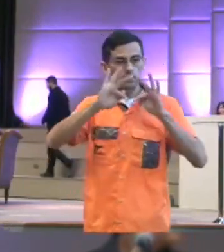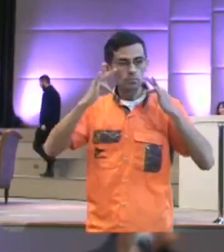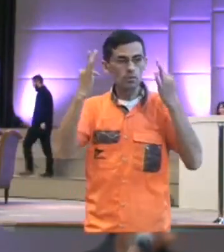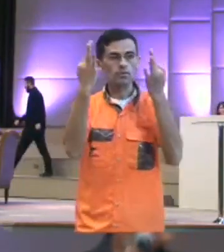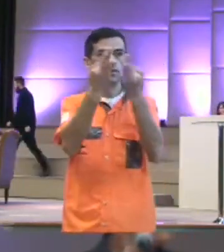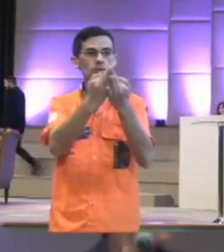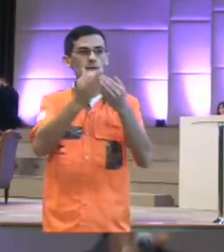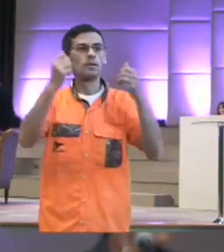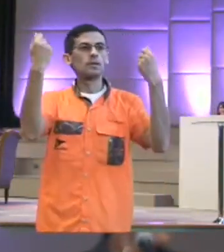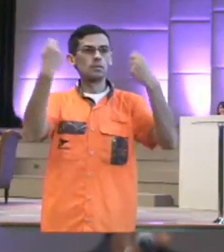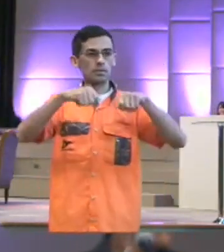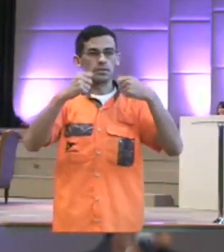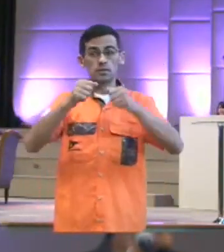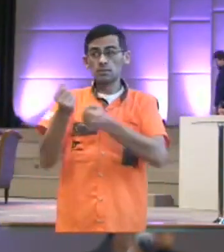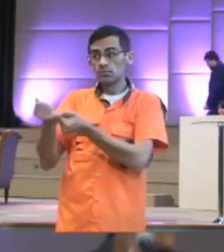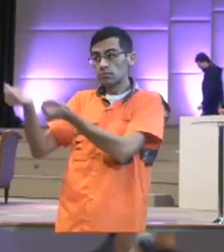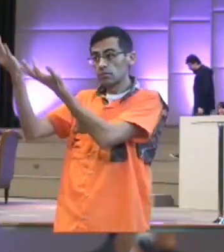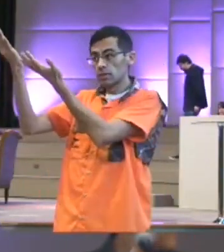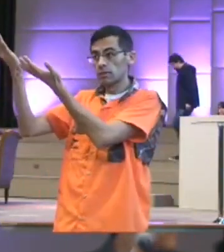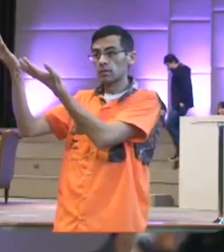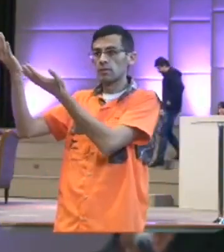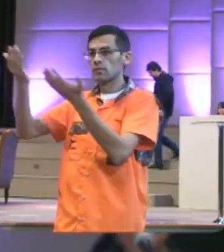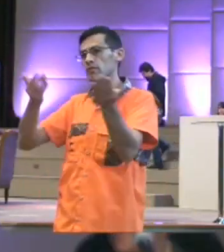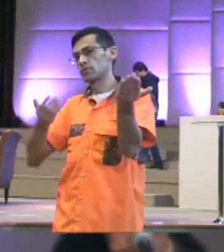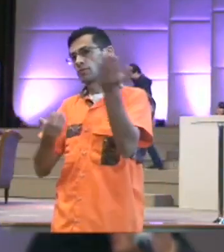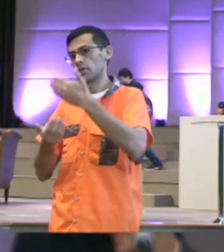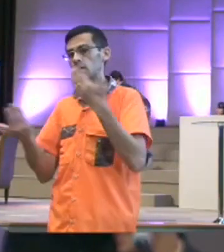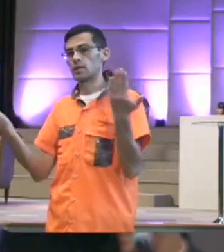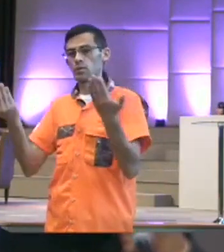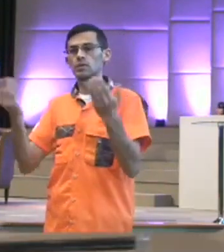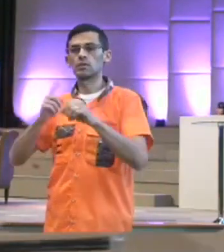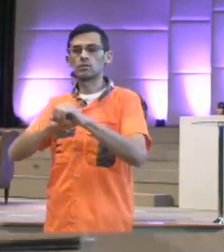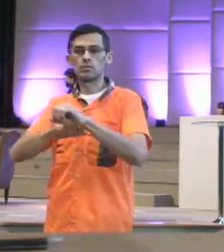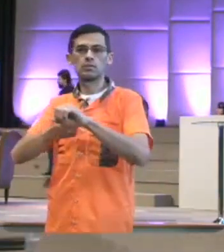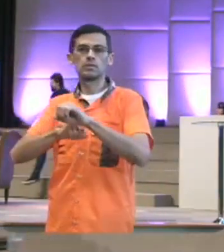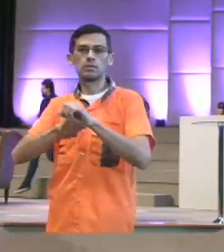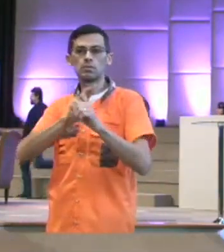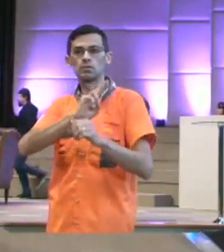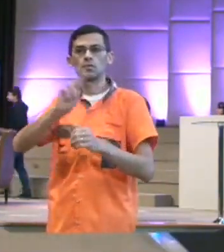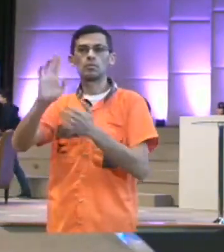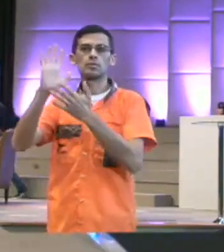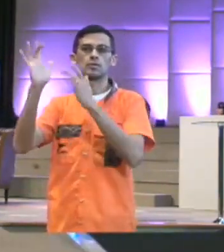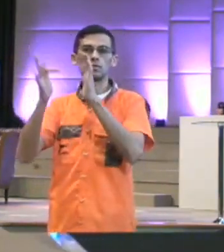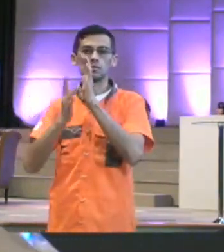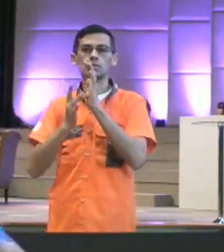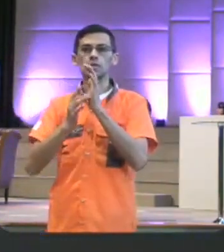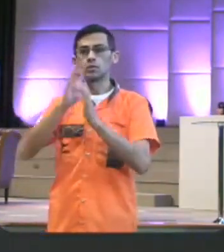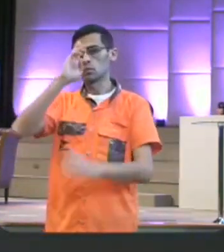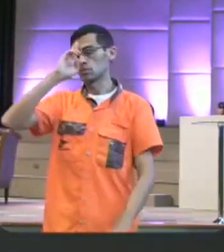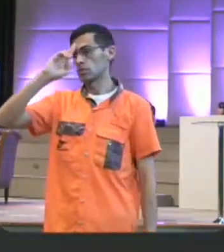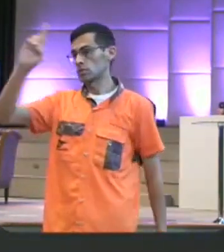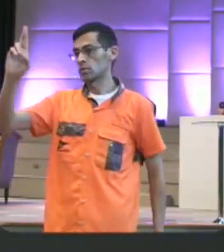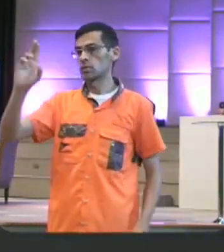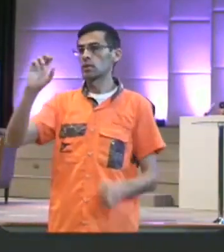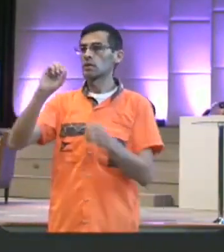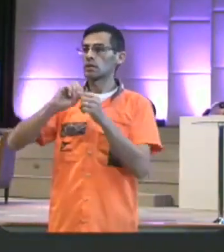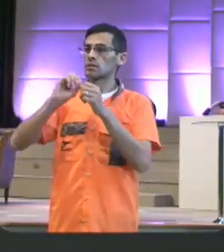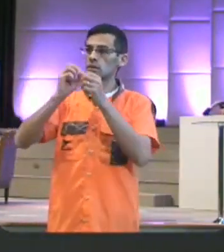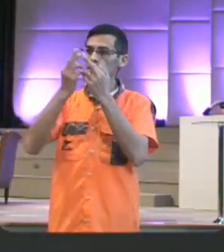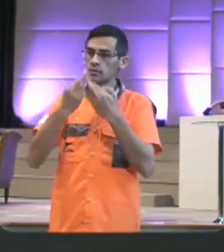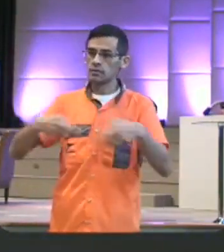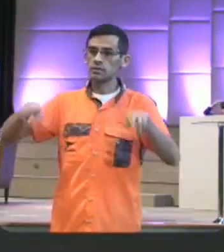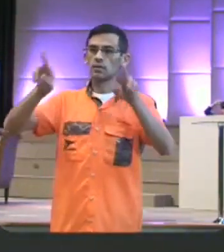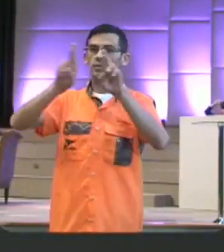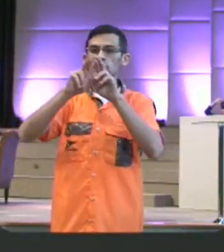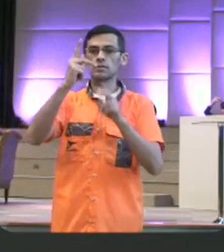está precisando fazer entregas assim, vem, vem, vem agora, em nome de Jesus. O Senhor quer fazer uma obra aí no